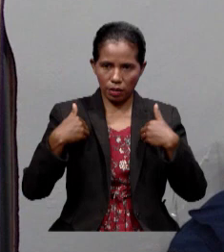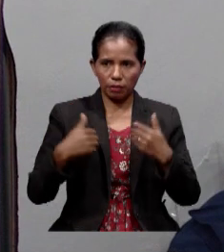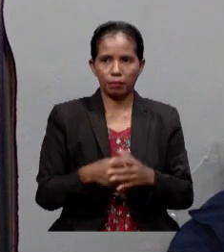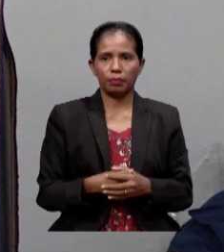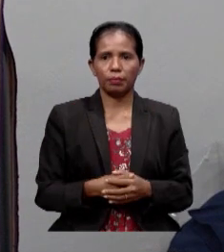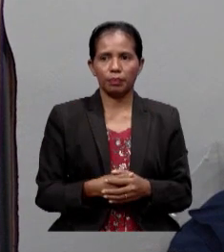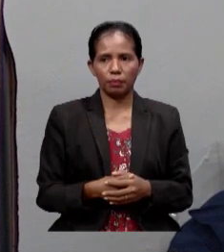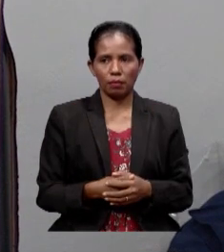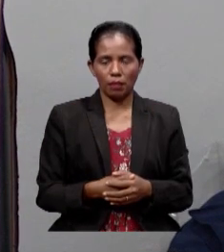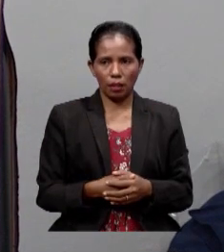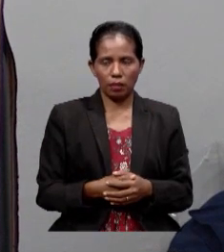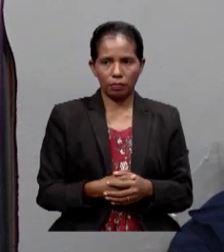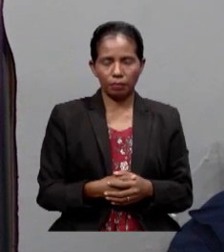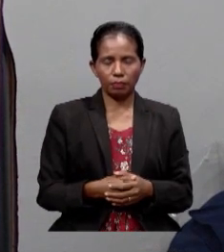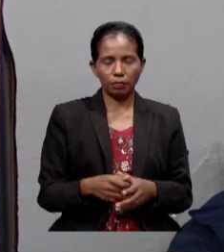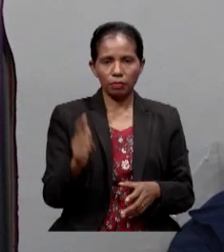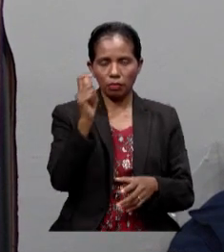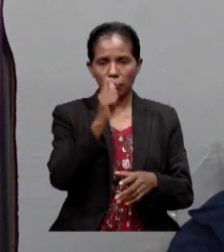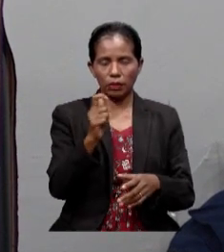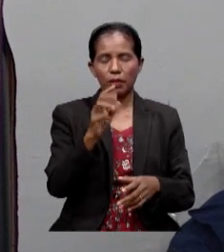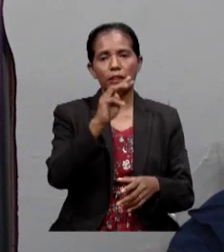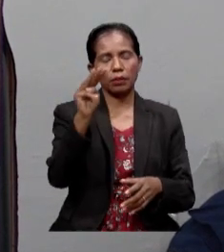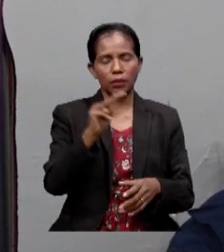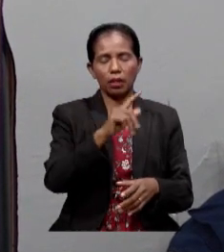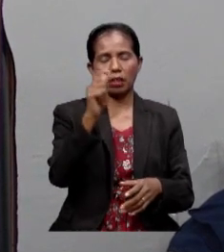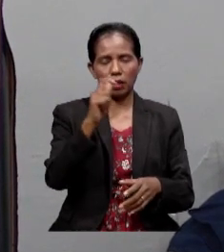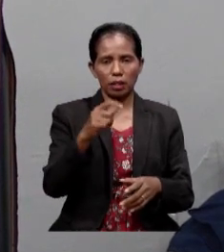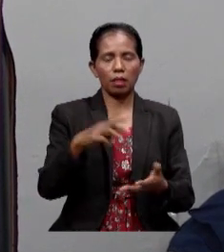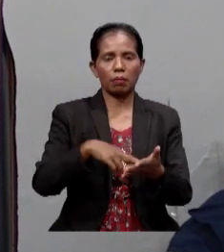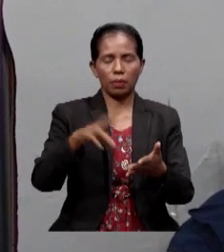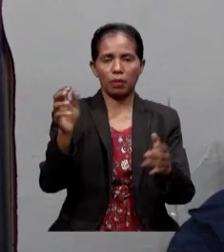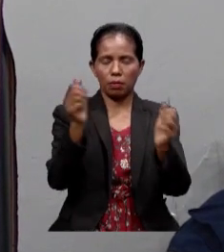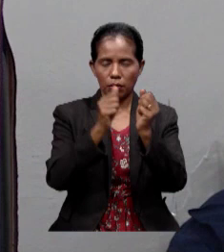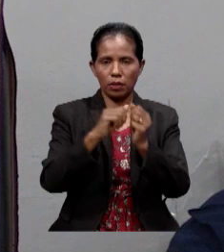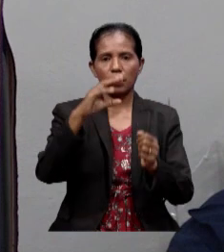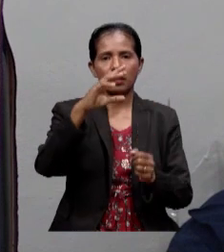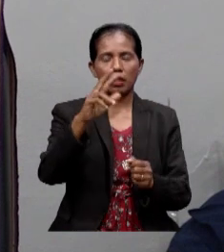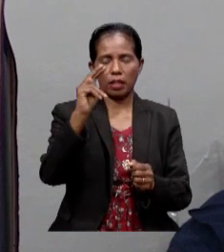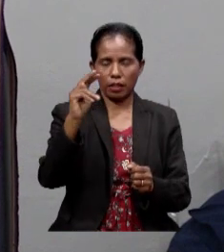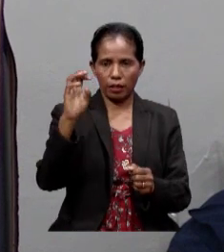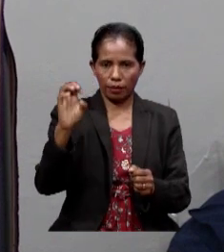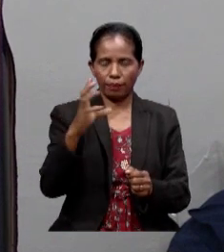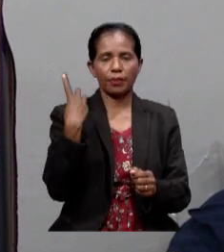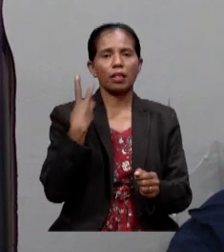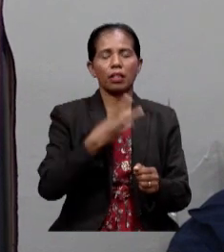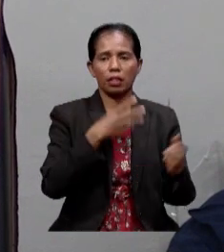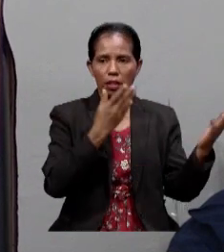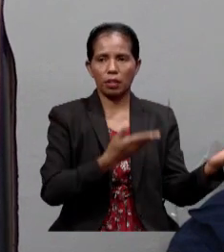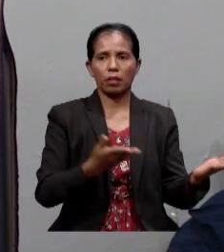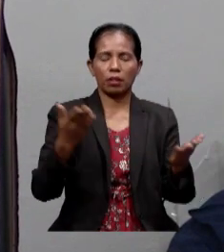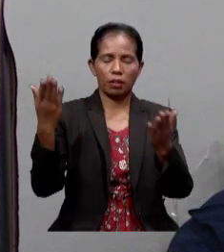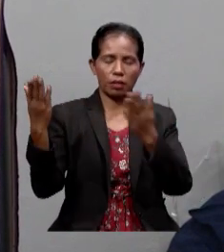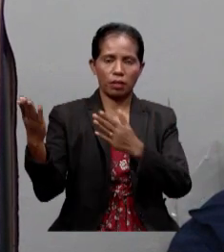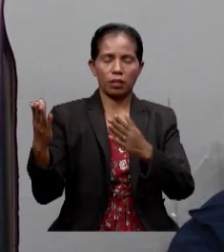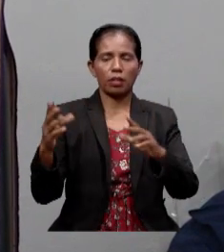né segunda ou terça e tá se aprova a moto o CN e partidos políticos irá antes de talor iba a empresa